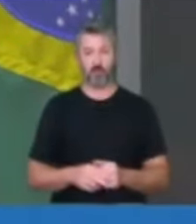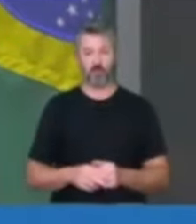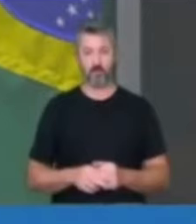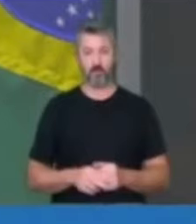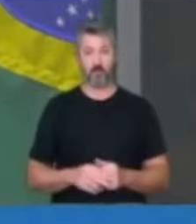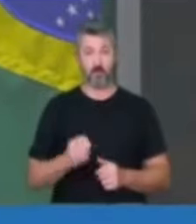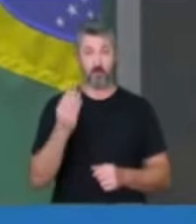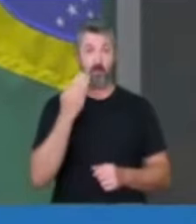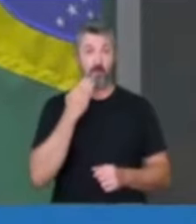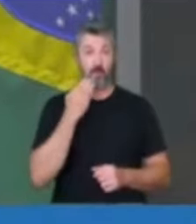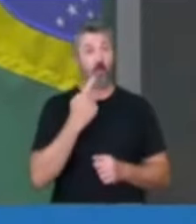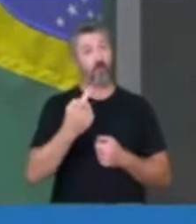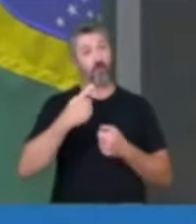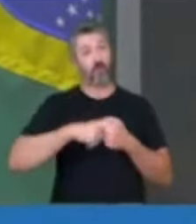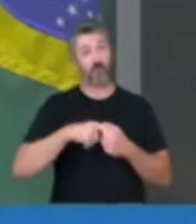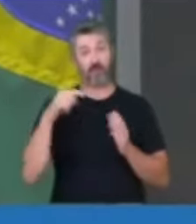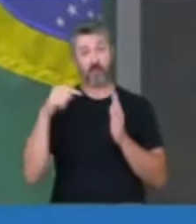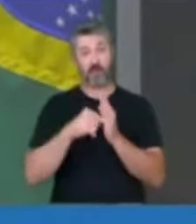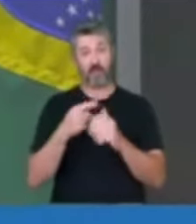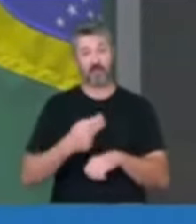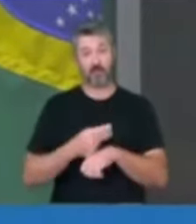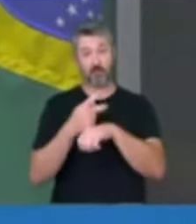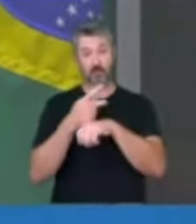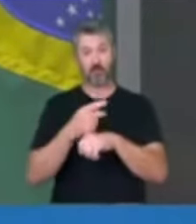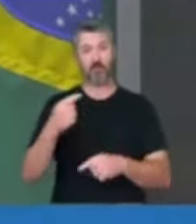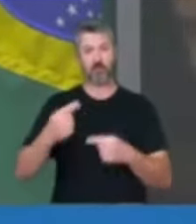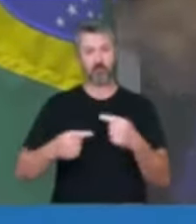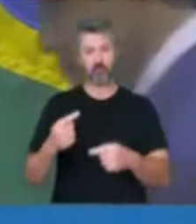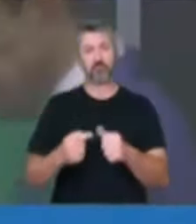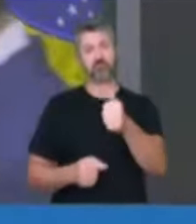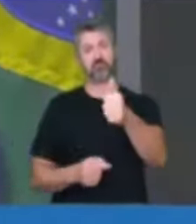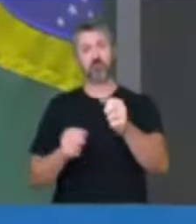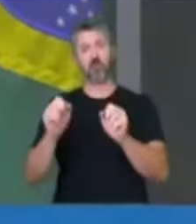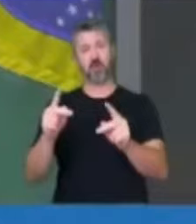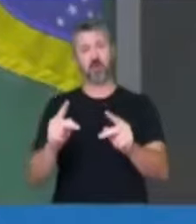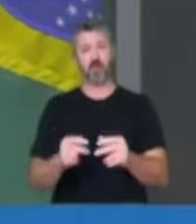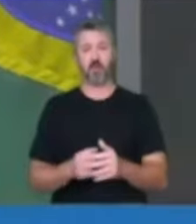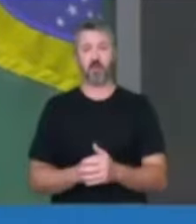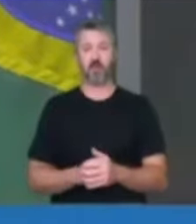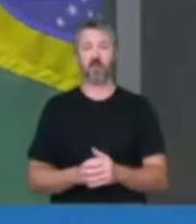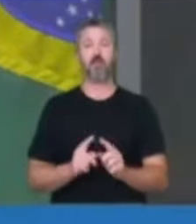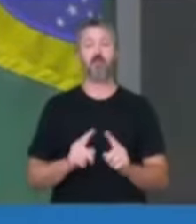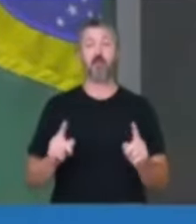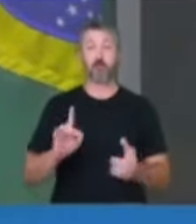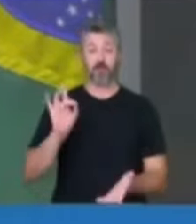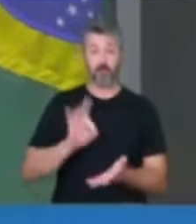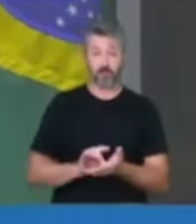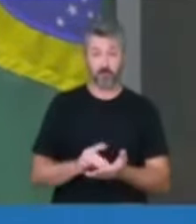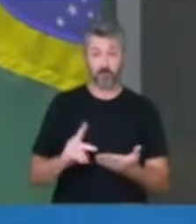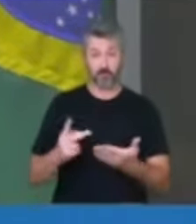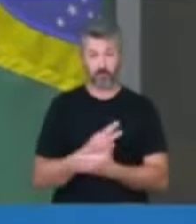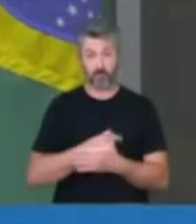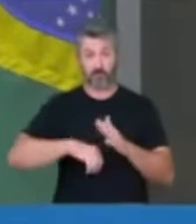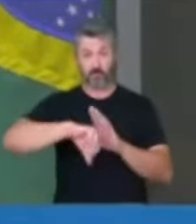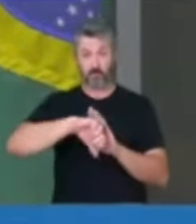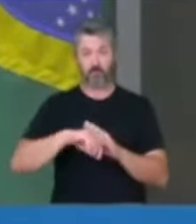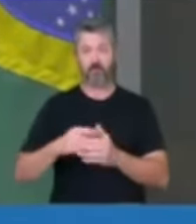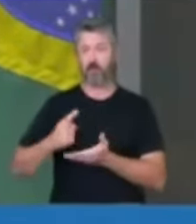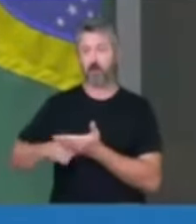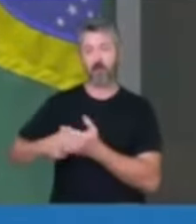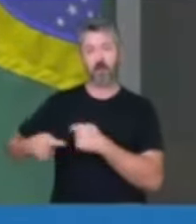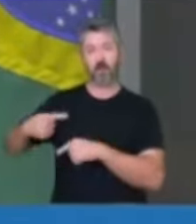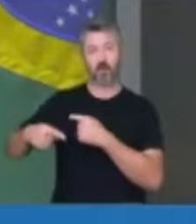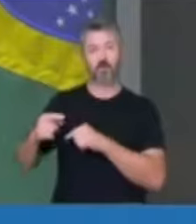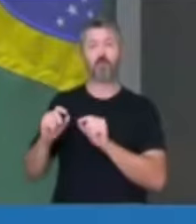foram devolvidos nas delações e etc é discutível vamos ver a questão das delações Mas de fato ocorreu um crime e um coluio entre duas